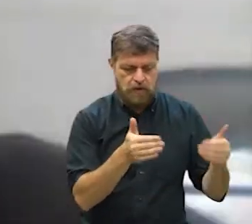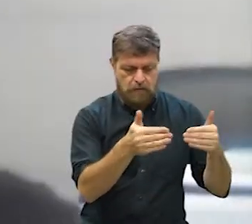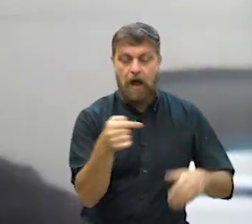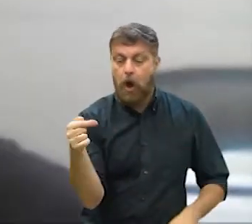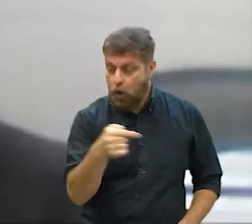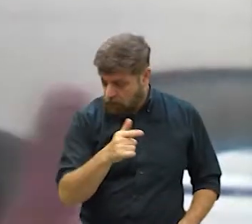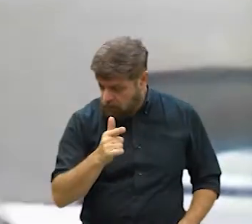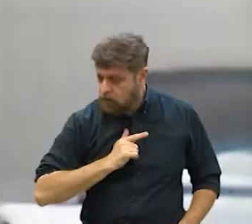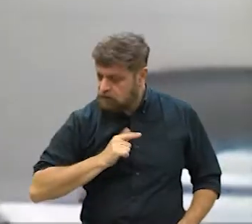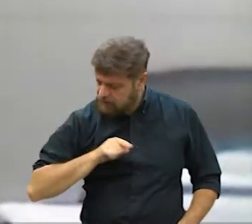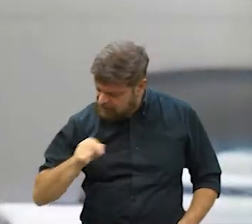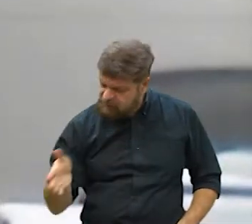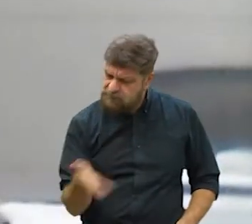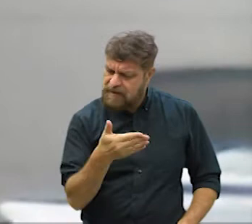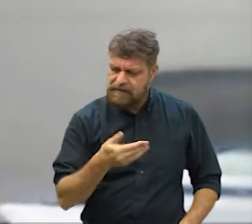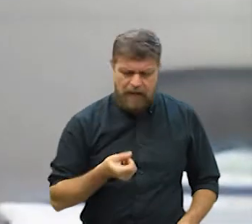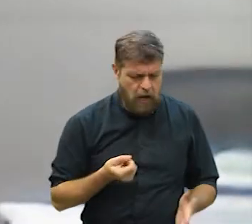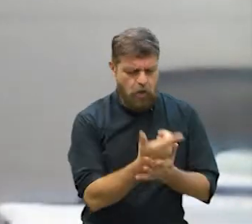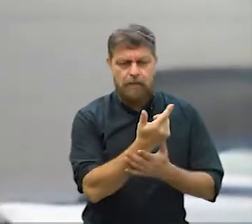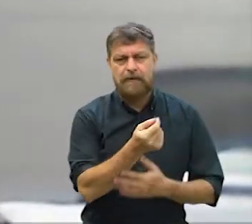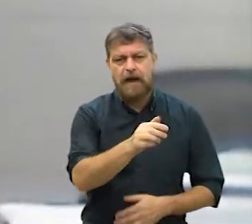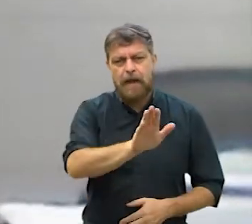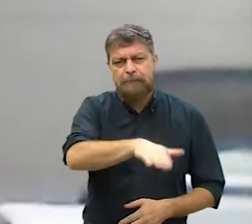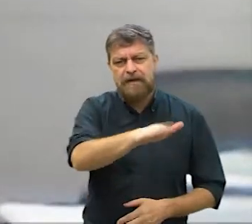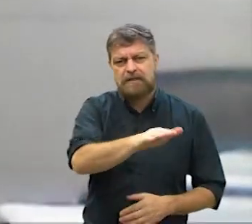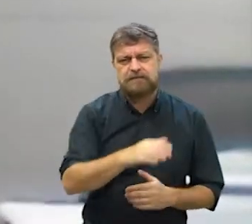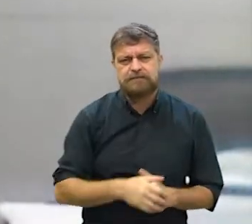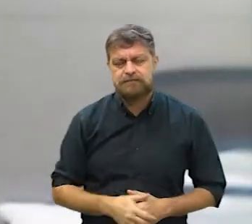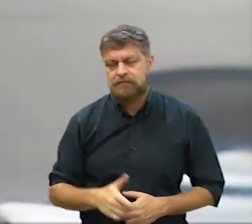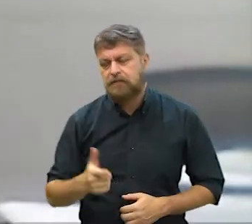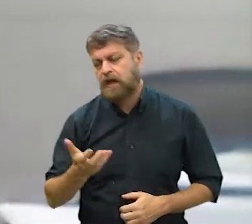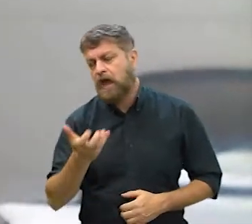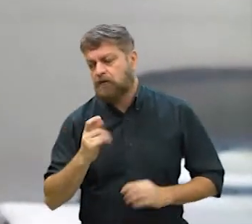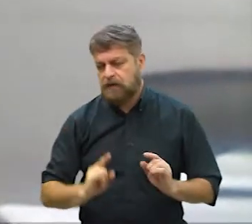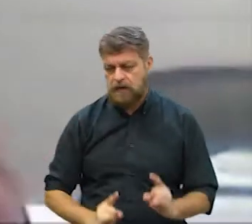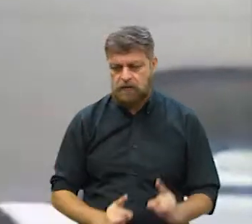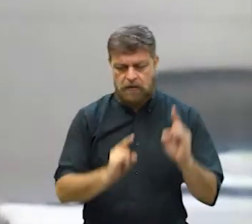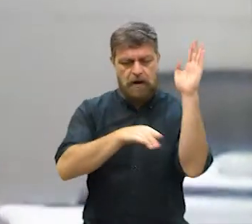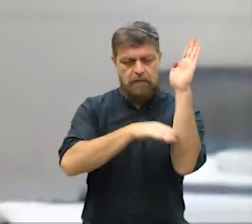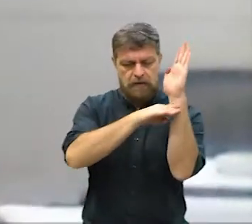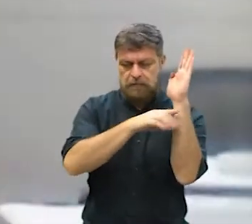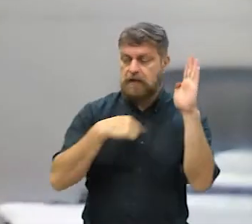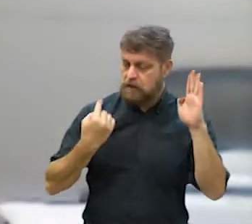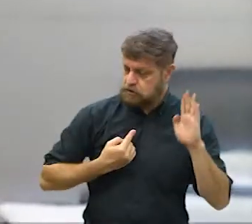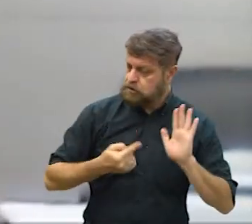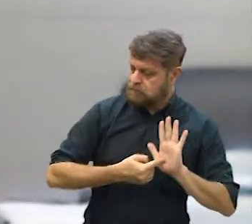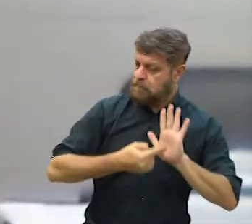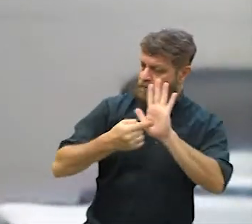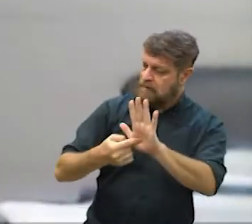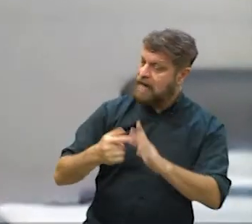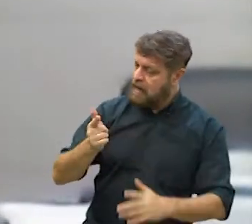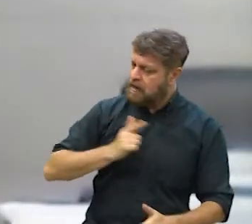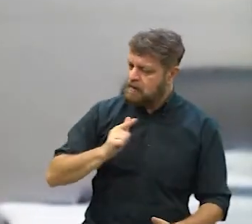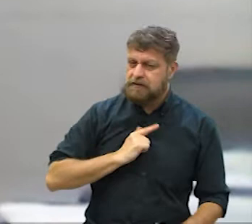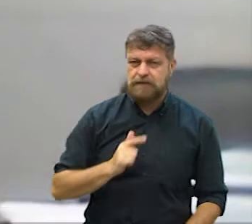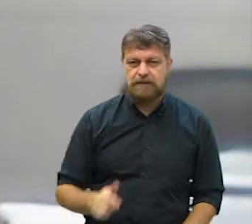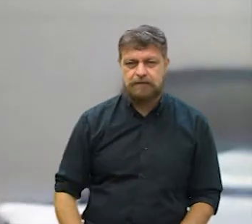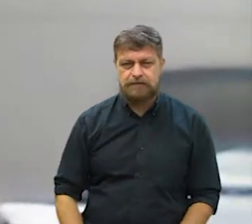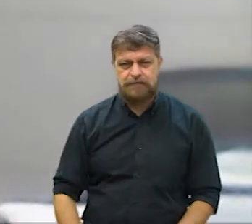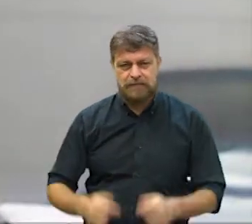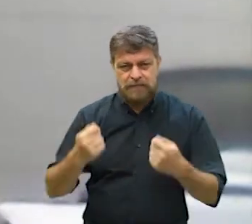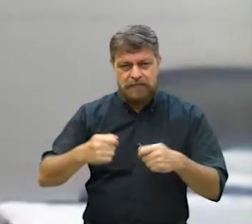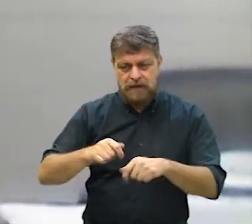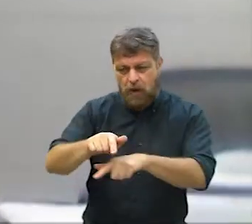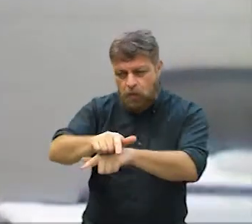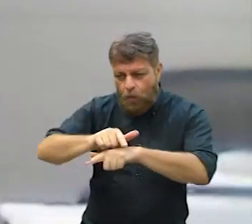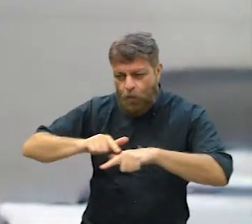quartos, está aqui a casa de 2 quartos, baratinha. Ah, eu quero um apartamento, está aqui o apartamento, tá? Quer dizer, nós vamos